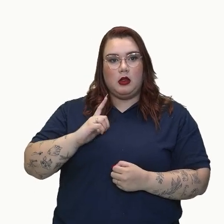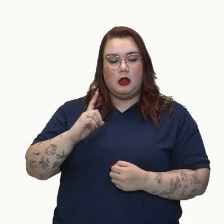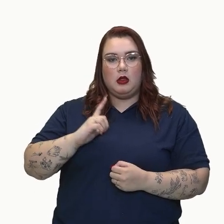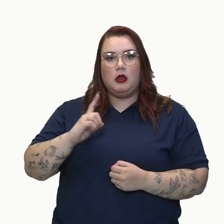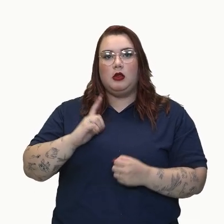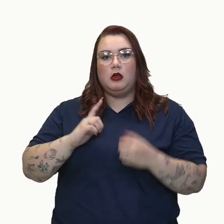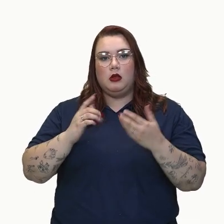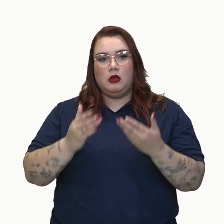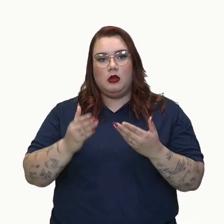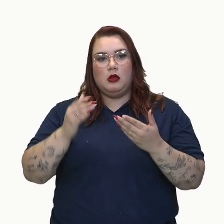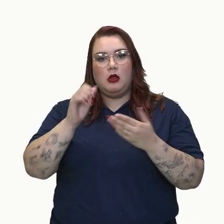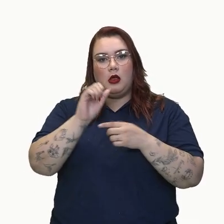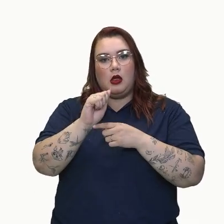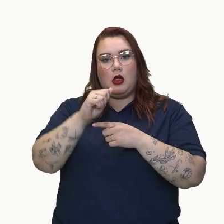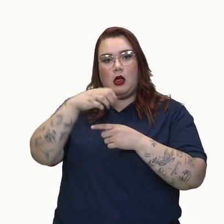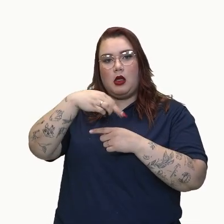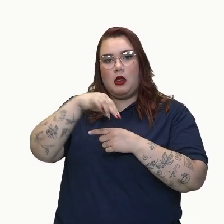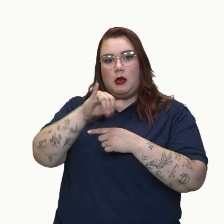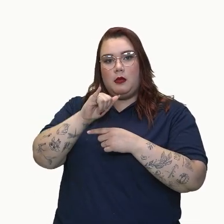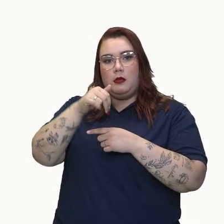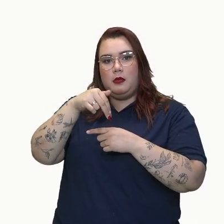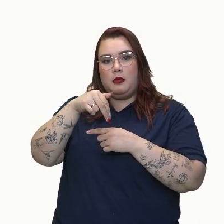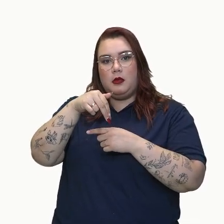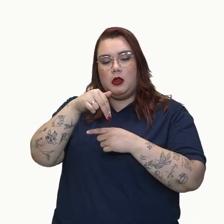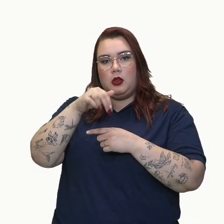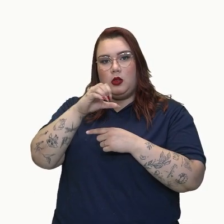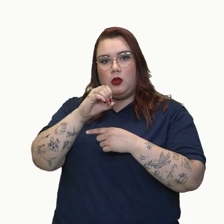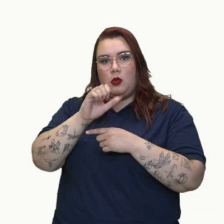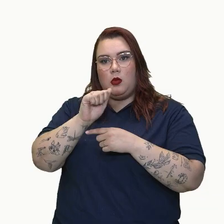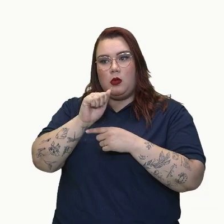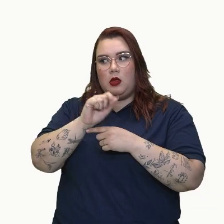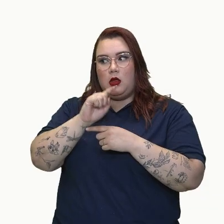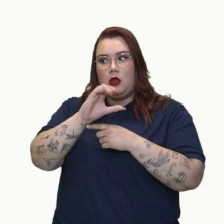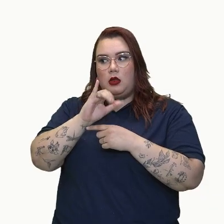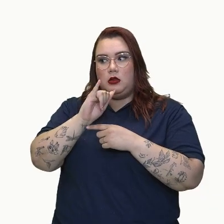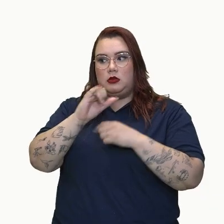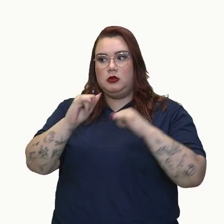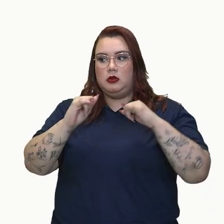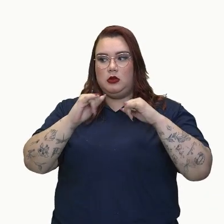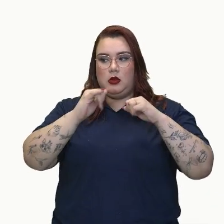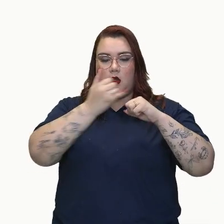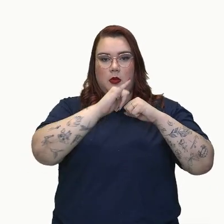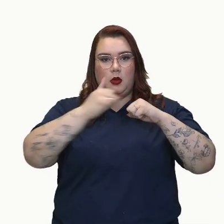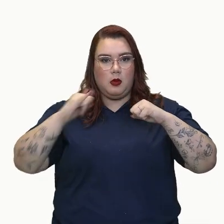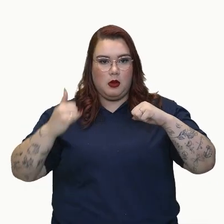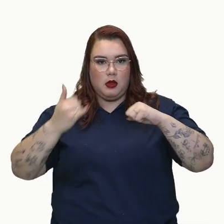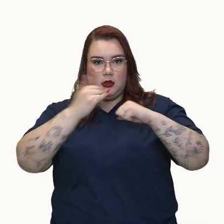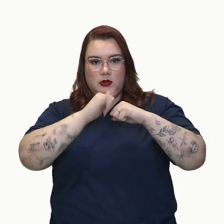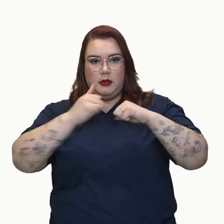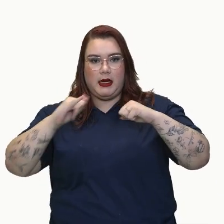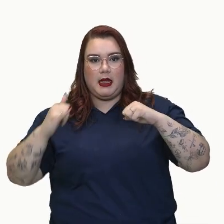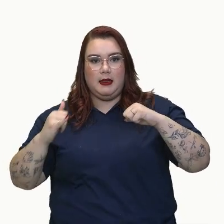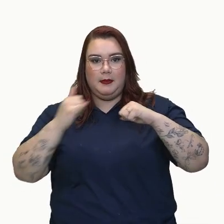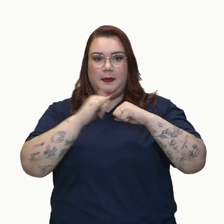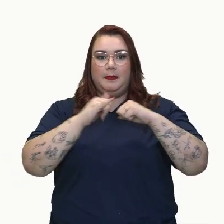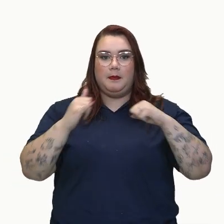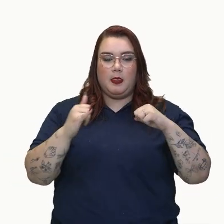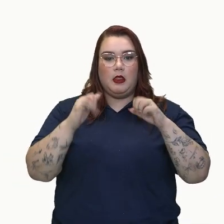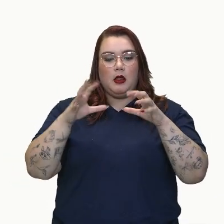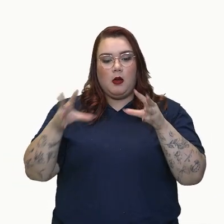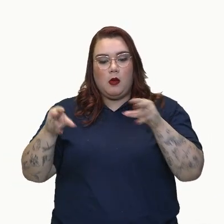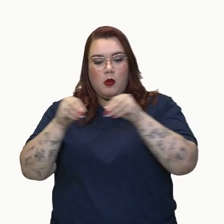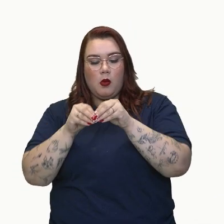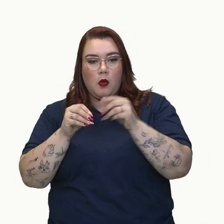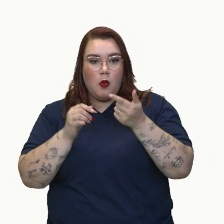os aminoácidos que vão se juntar com outros aminoácidos e